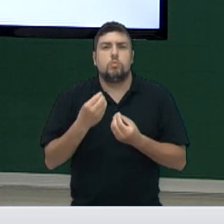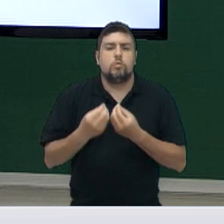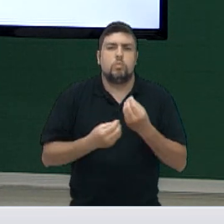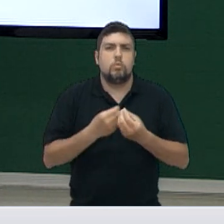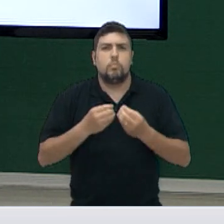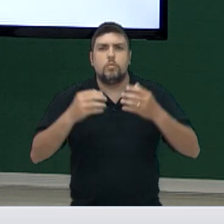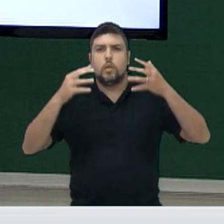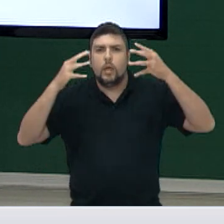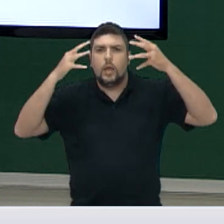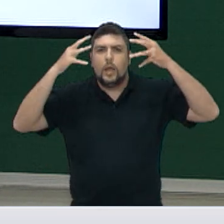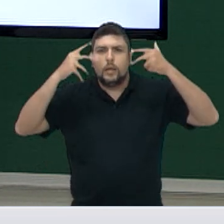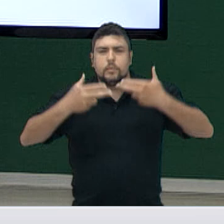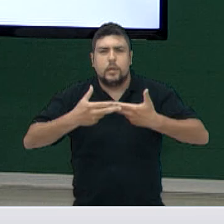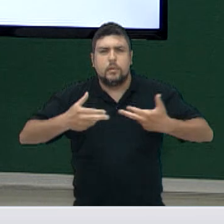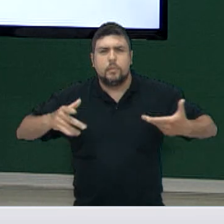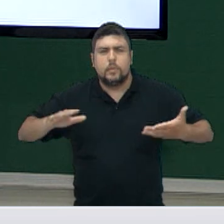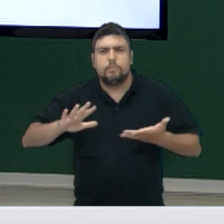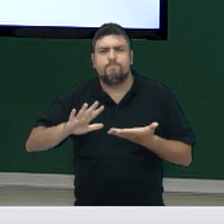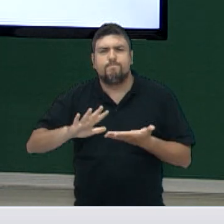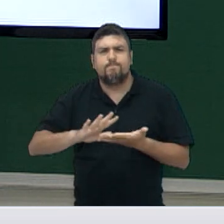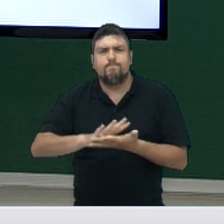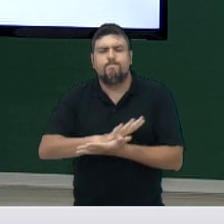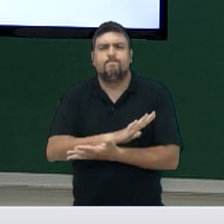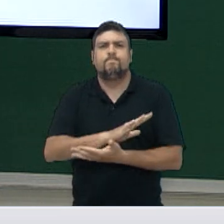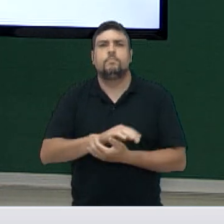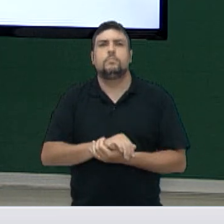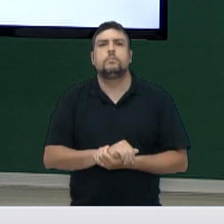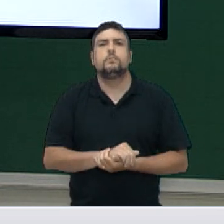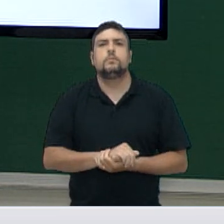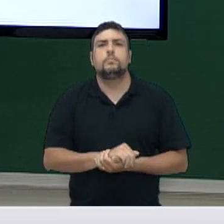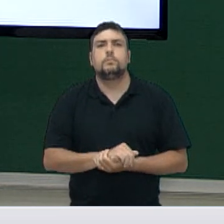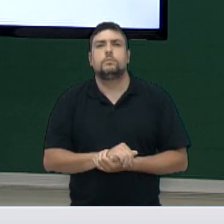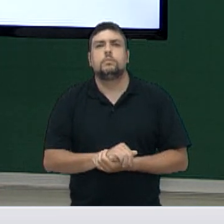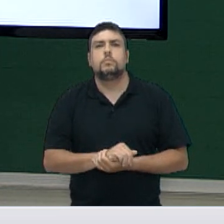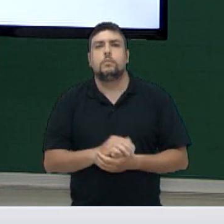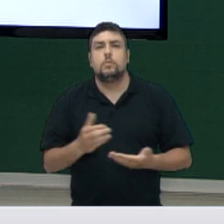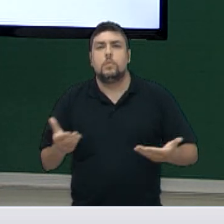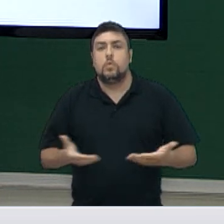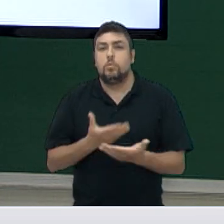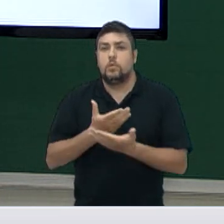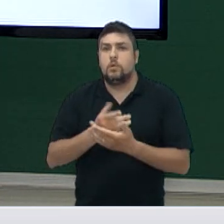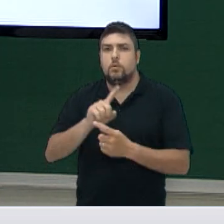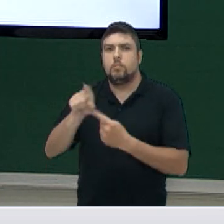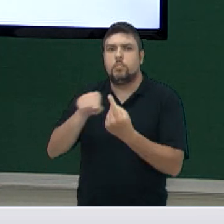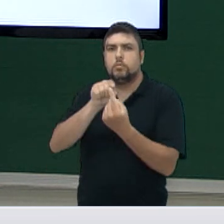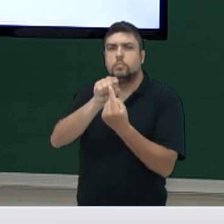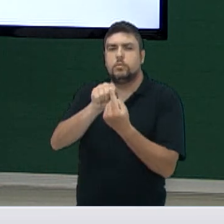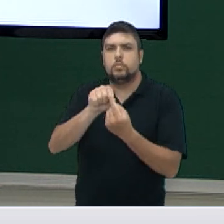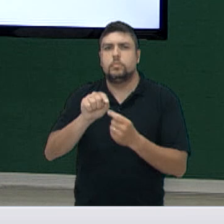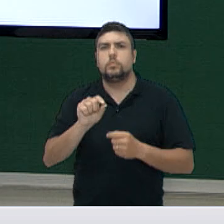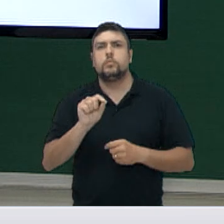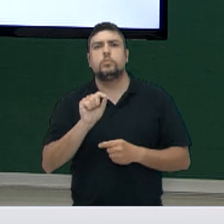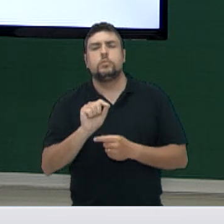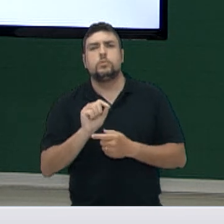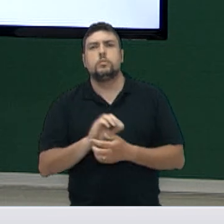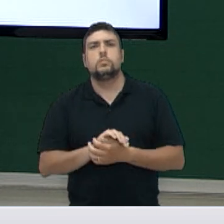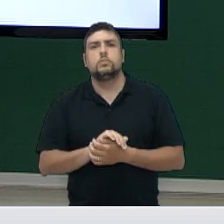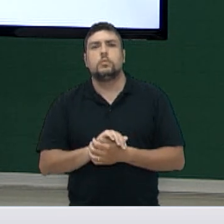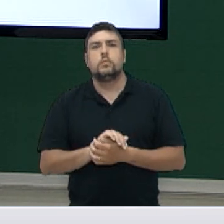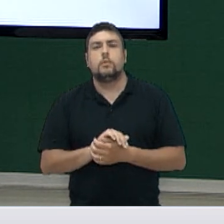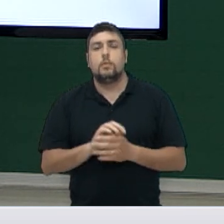em extinção. Vamos lá? Os objetivos da nossa aula de hoje. Nós vamos